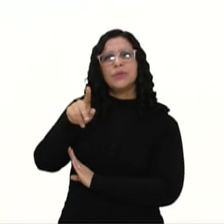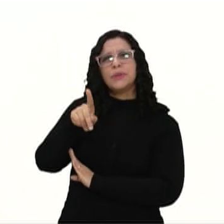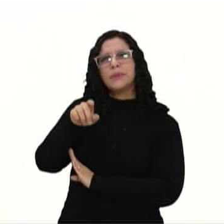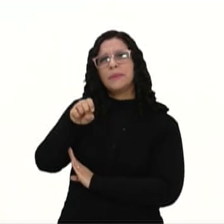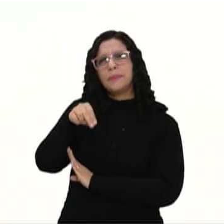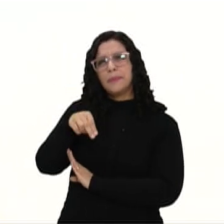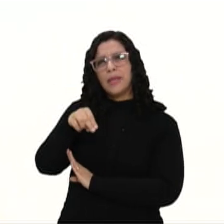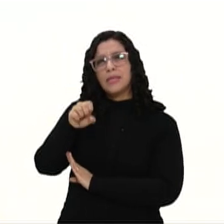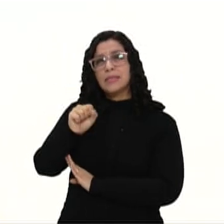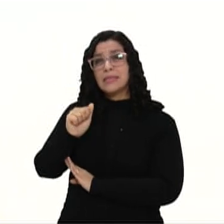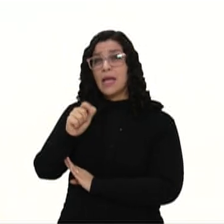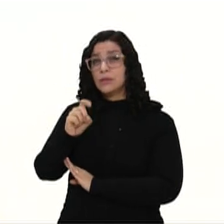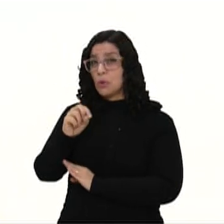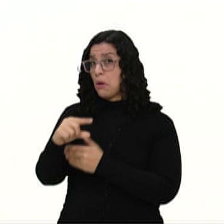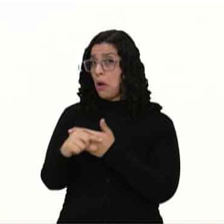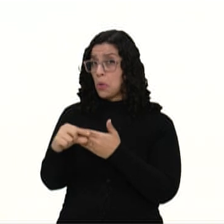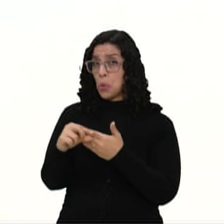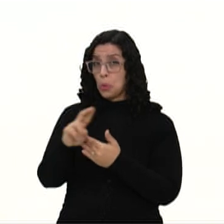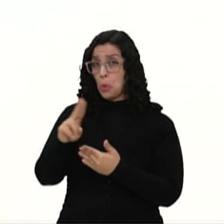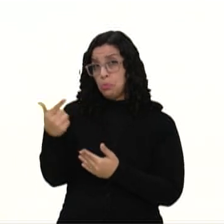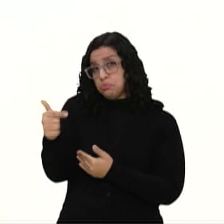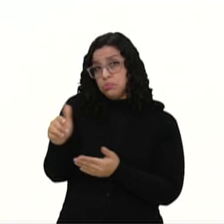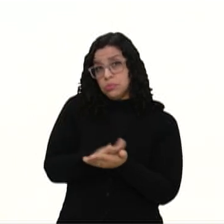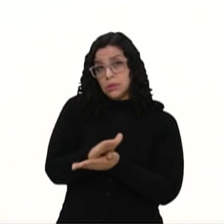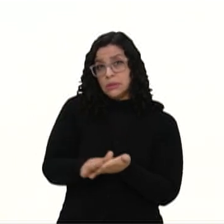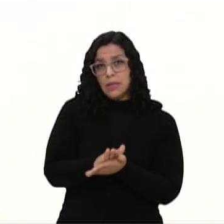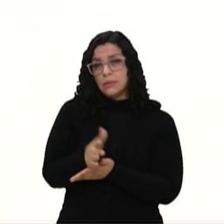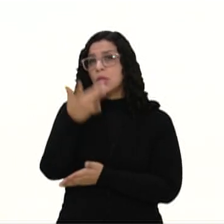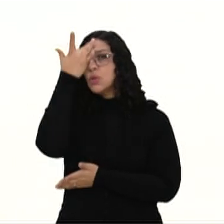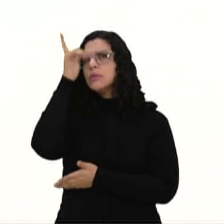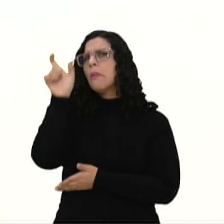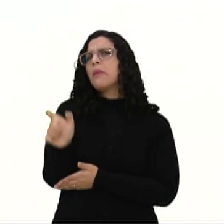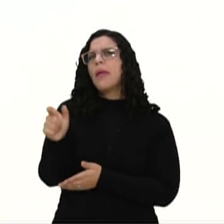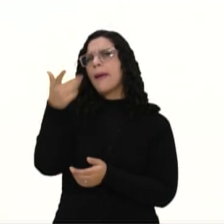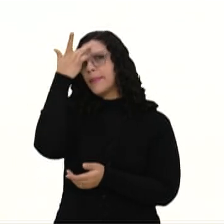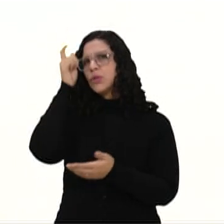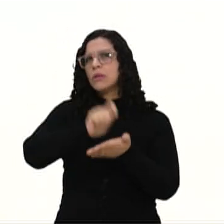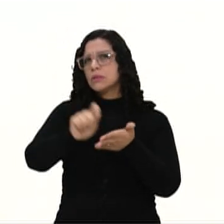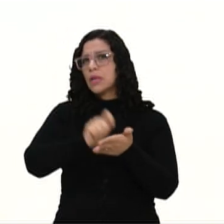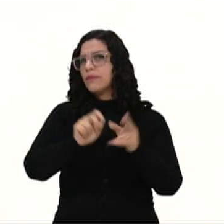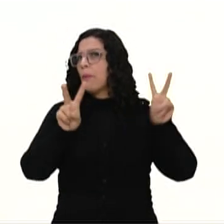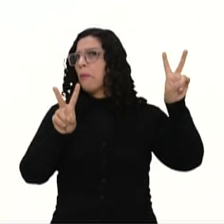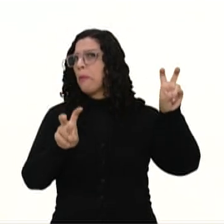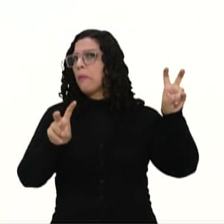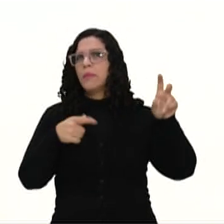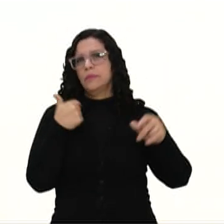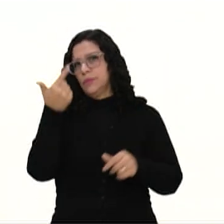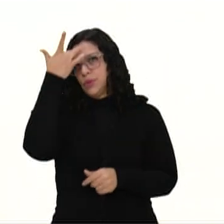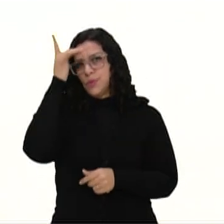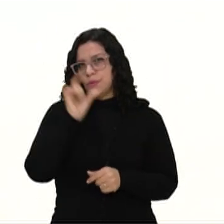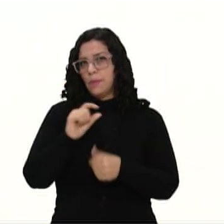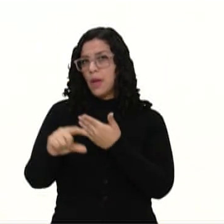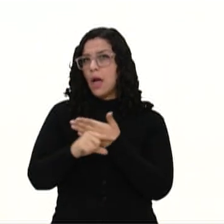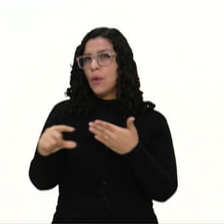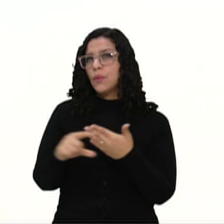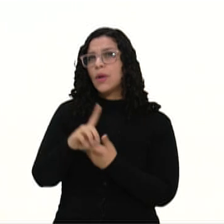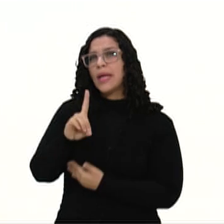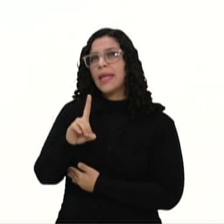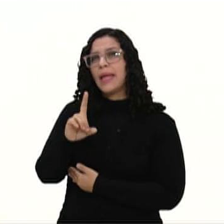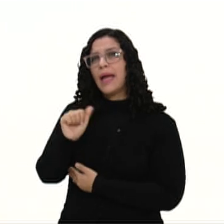é atribuída a nenhum autor, ou não se sabe quem é o autor dessa frase. Então, o autor